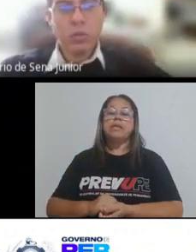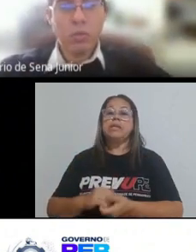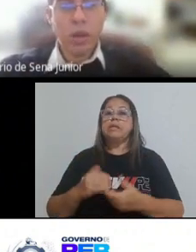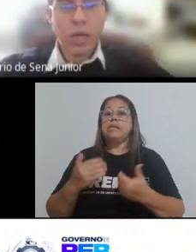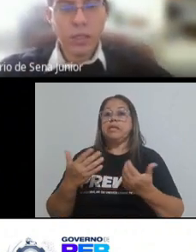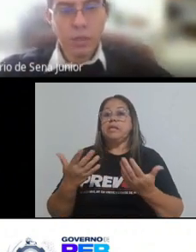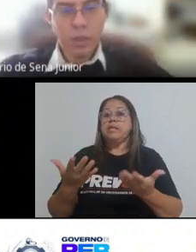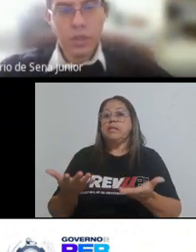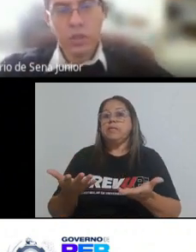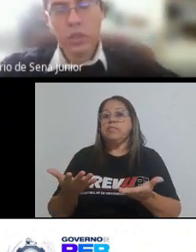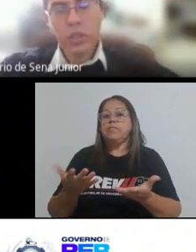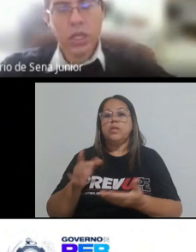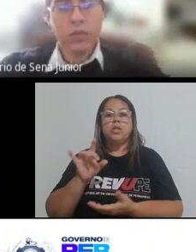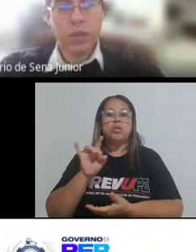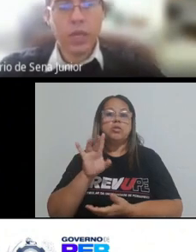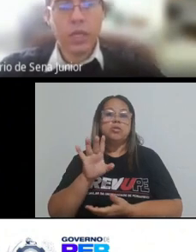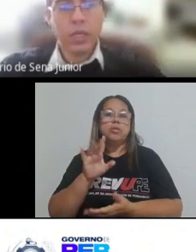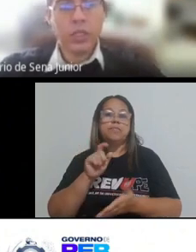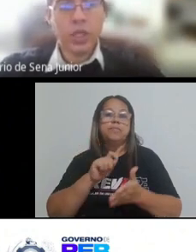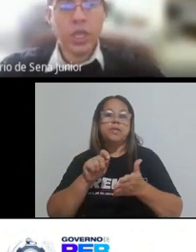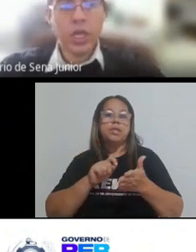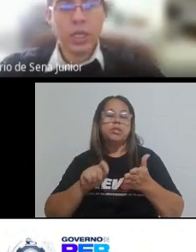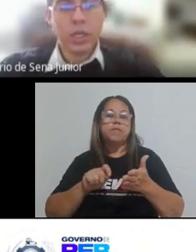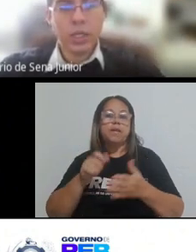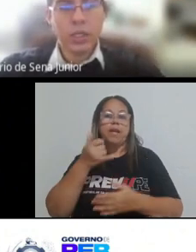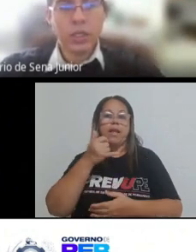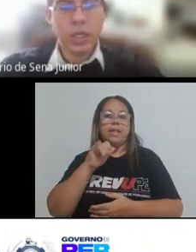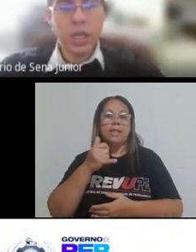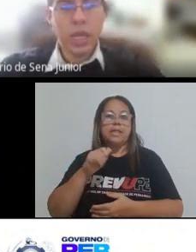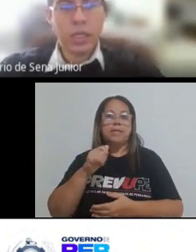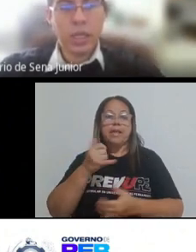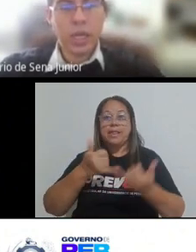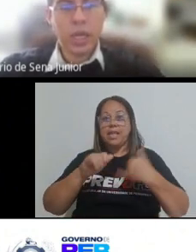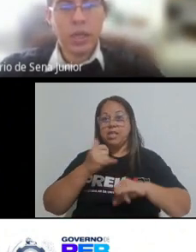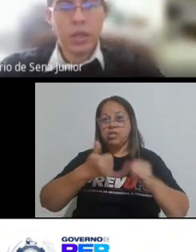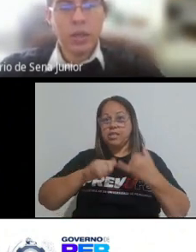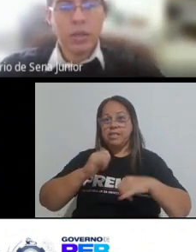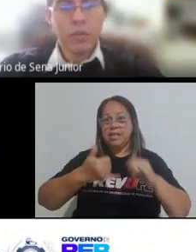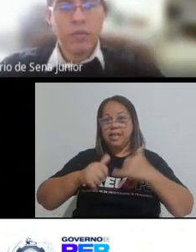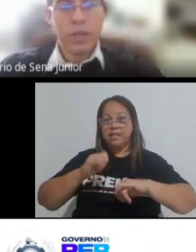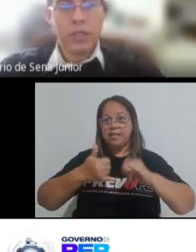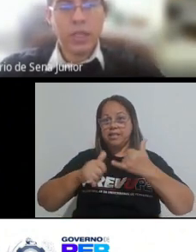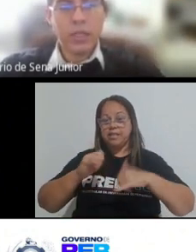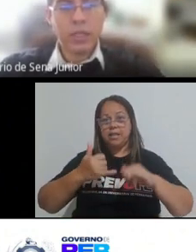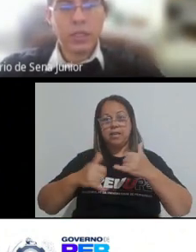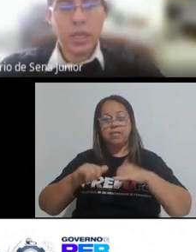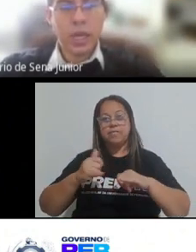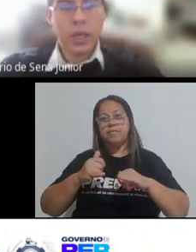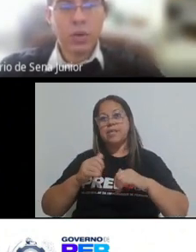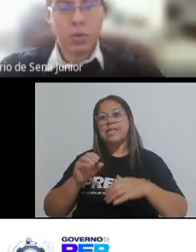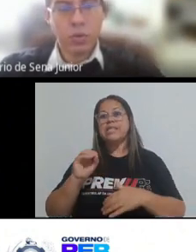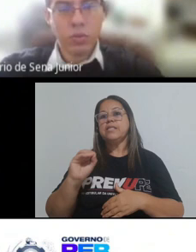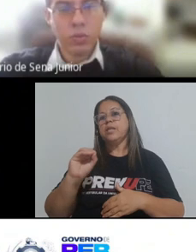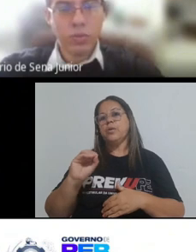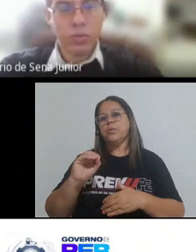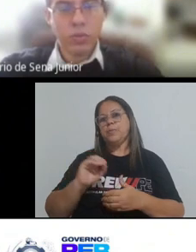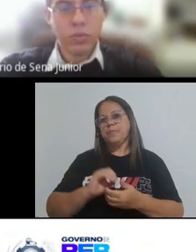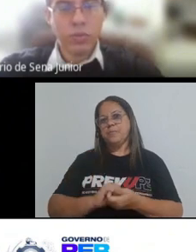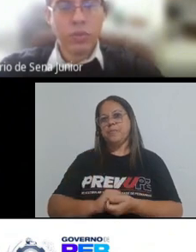Então, basta apenas escrever ver que a energia cinética vai ser zero.